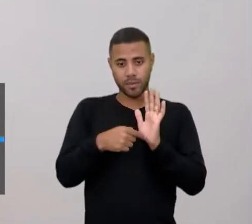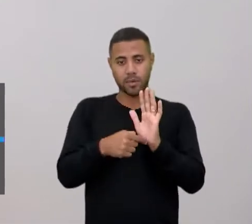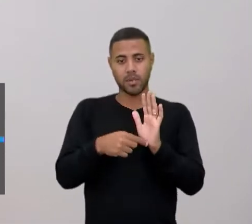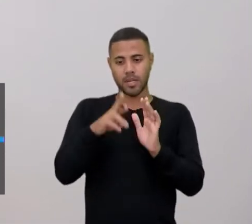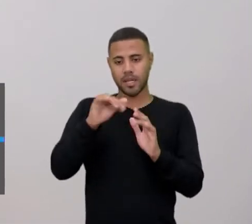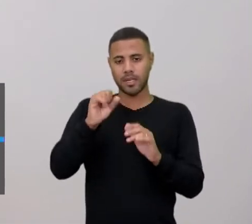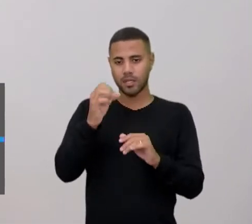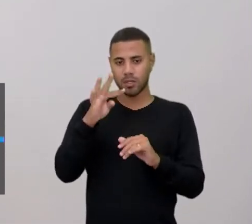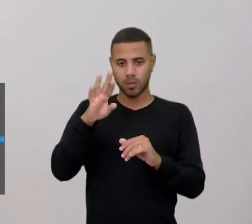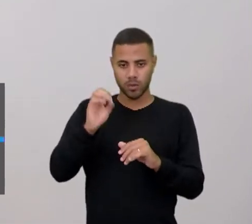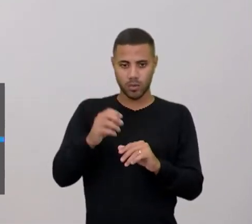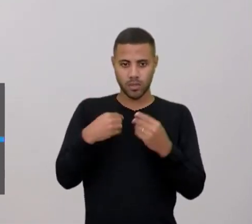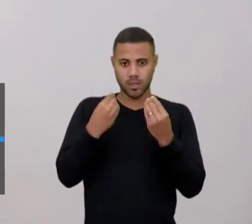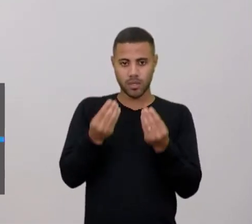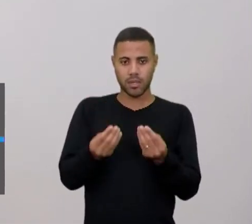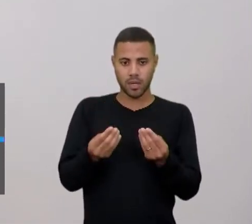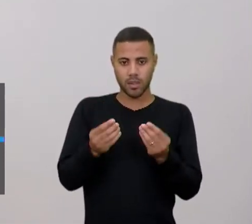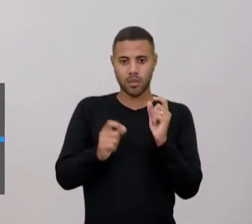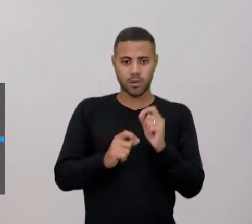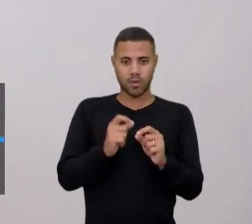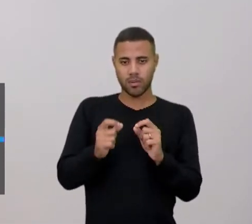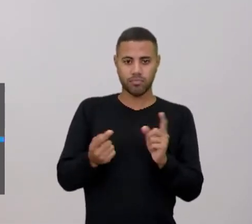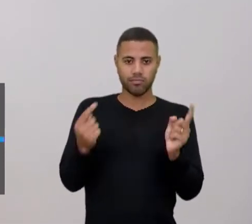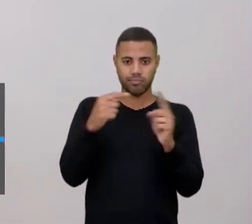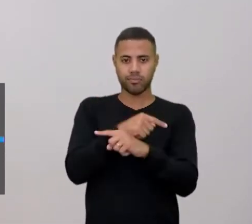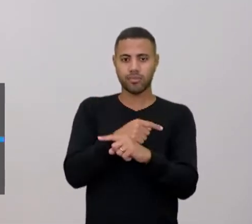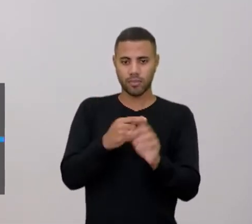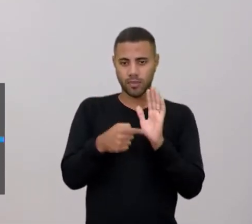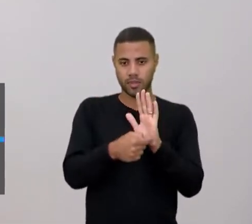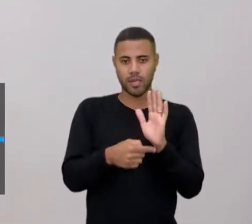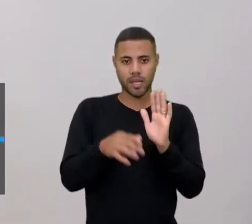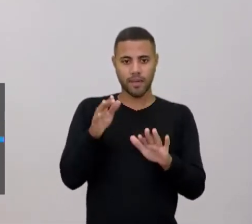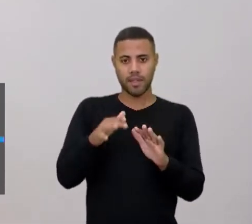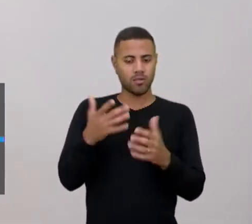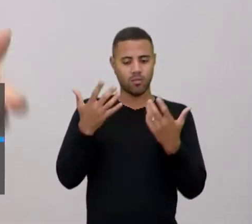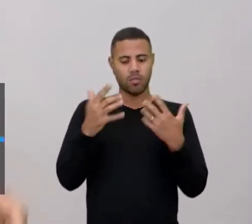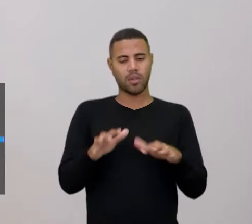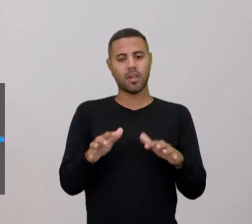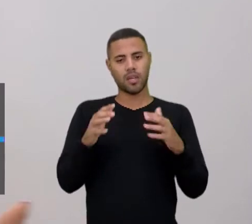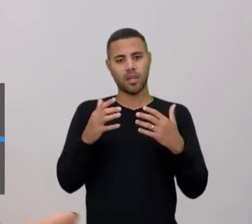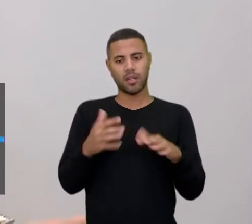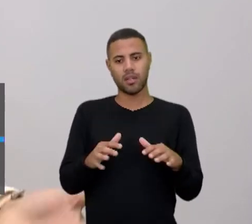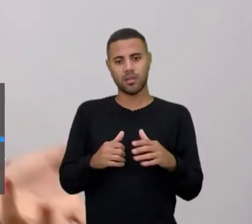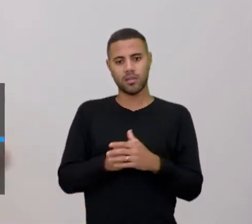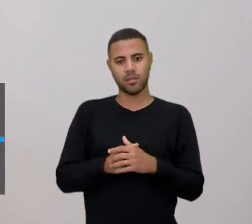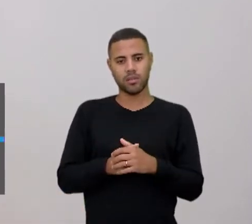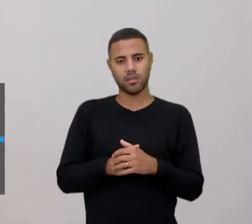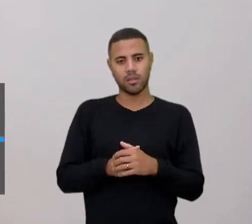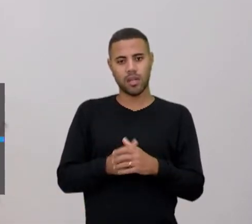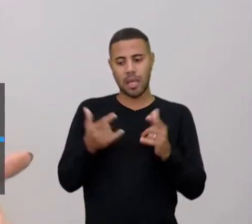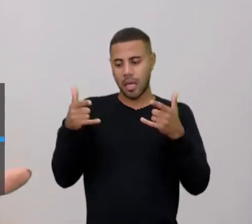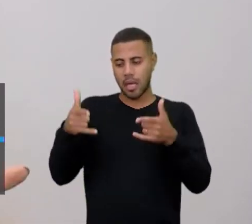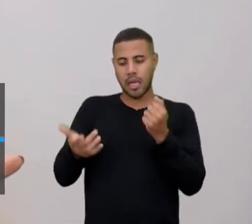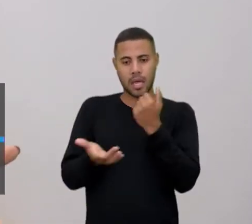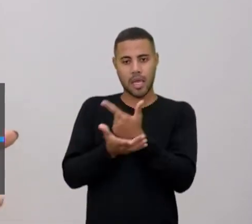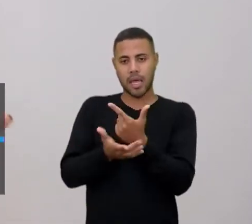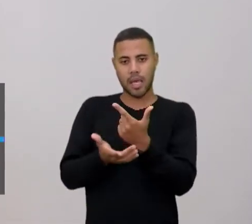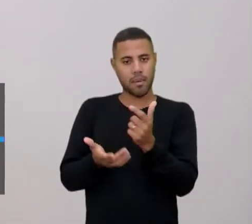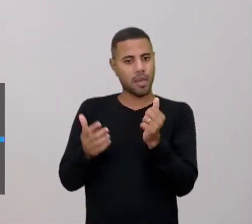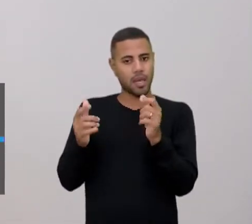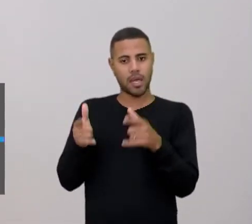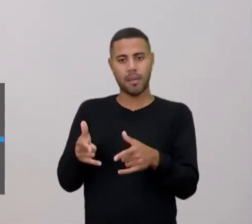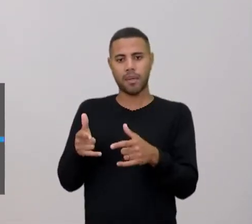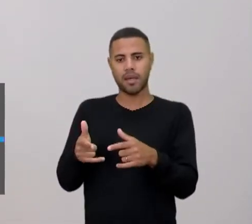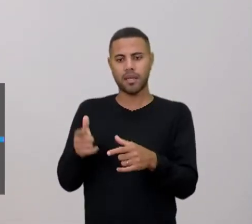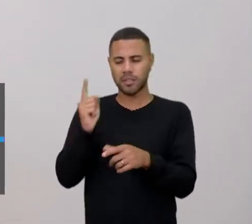rastro e ele te dá uma contrapartida. Ele apresenta e às vezes você não quer consumir uma beliche, mas aparece toda hora e